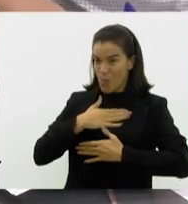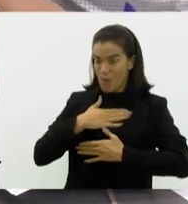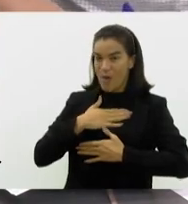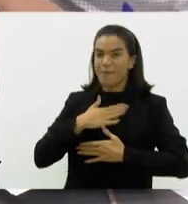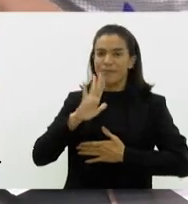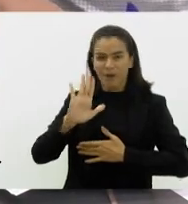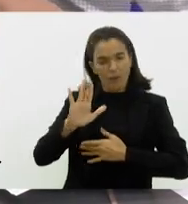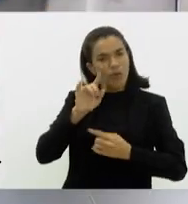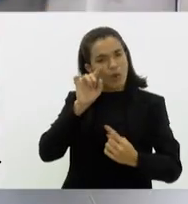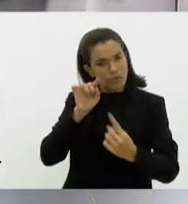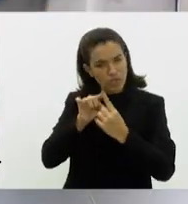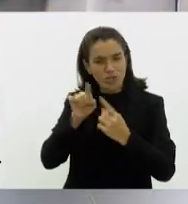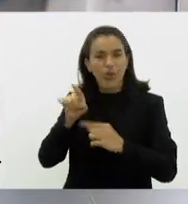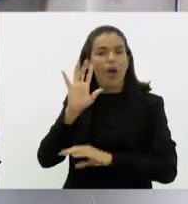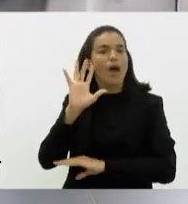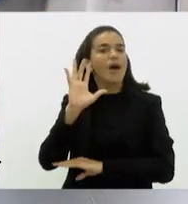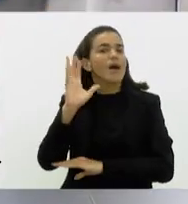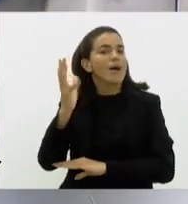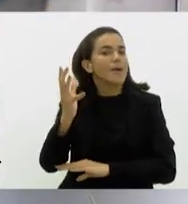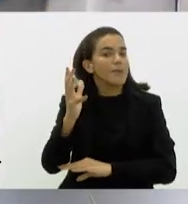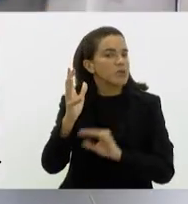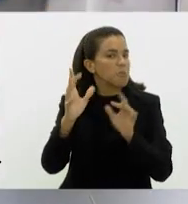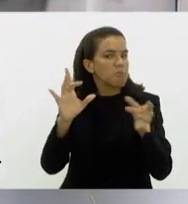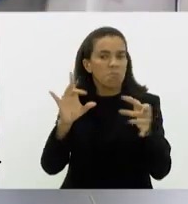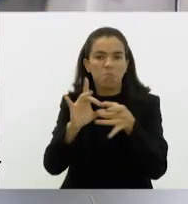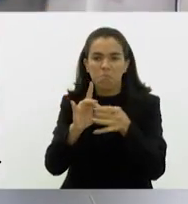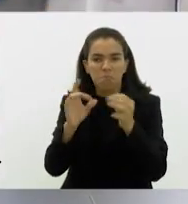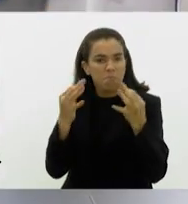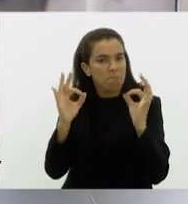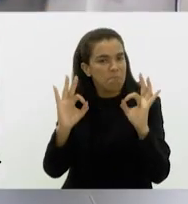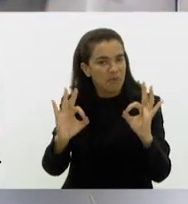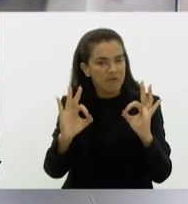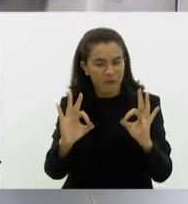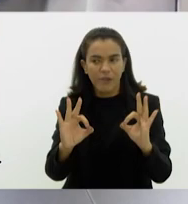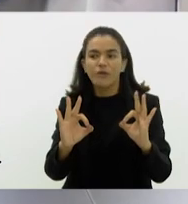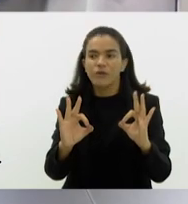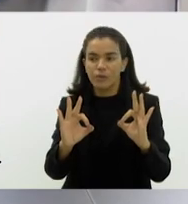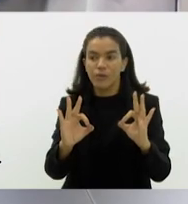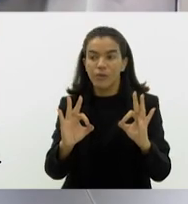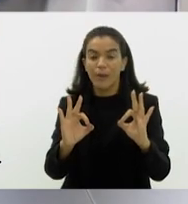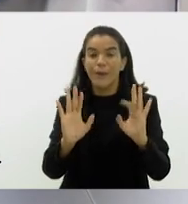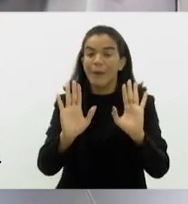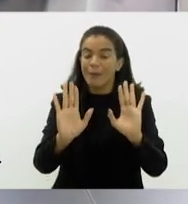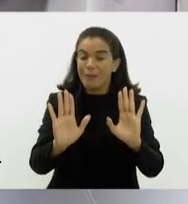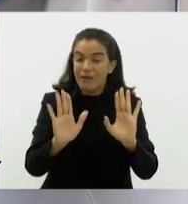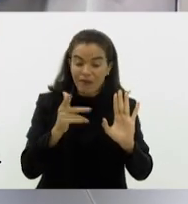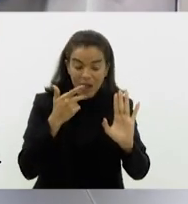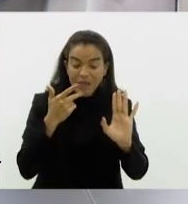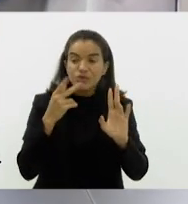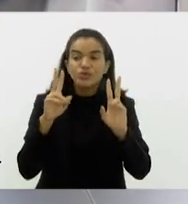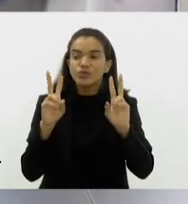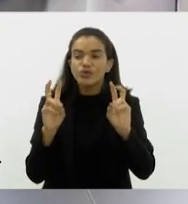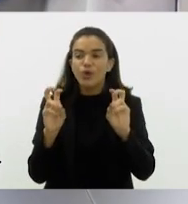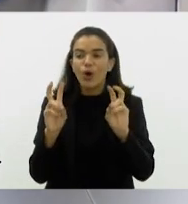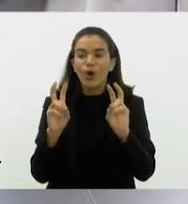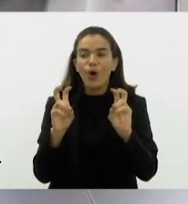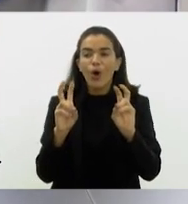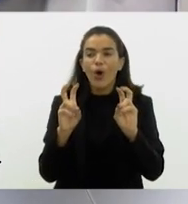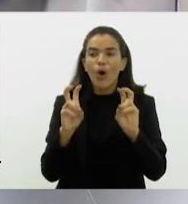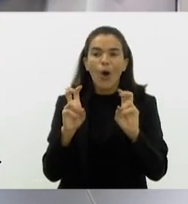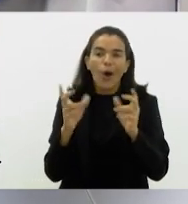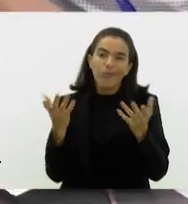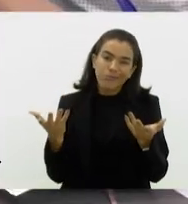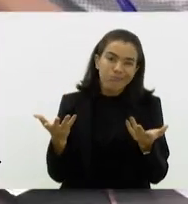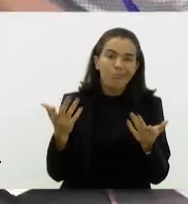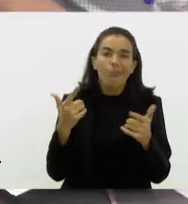Vossa Excelência tinha uma razão ambiental. É verdade. Perfeito e legítimo. Verdade. Absolutamente legítimo. Agora, a questão é que acabou virando um caça-níquel. Um